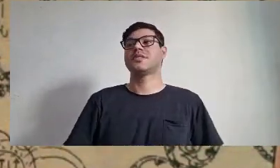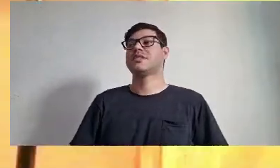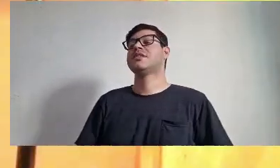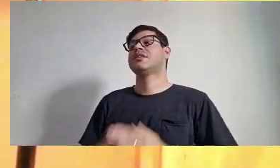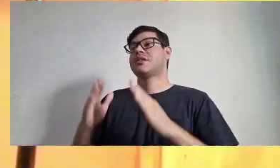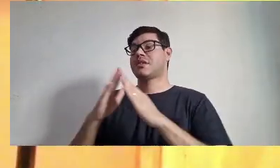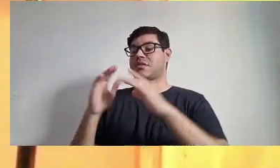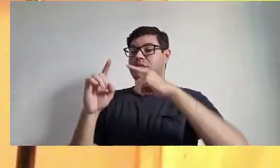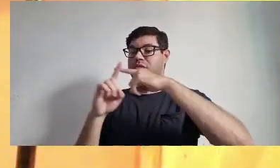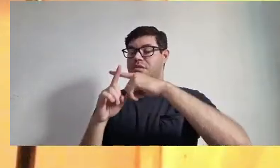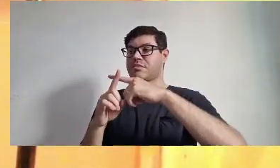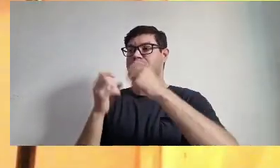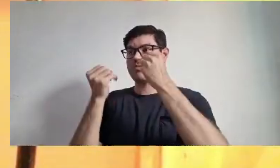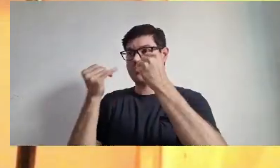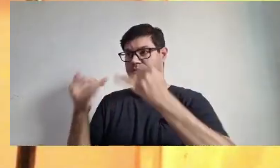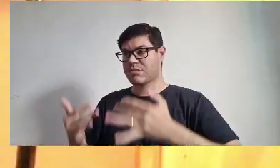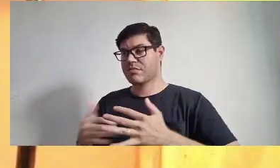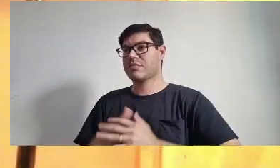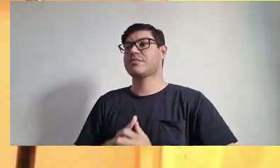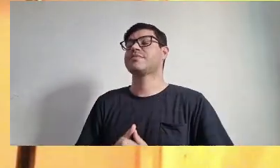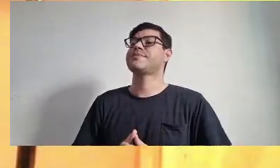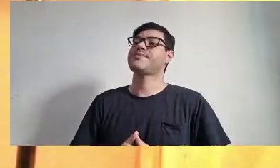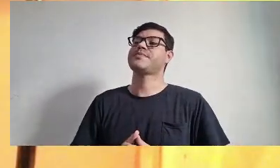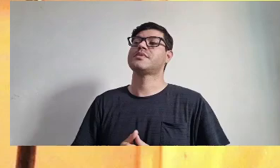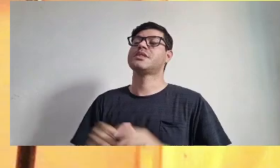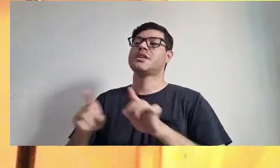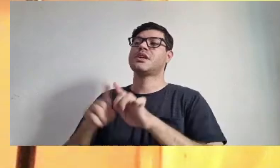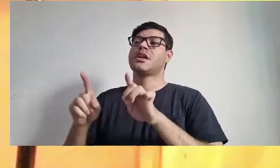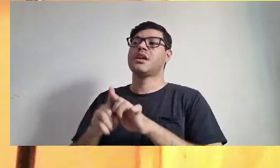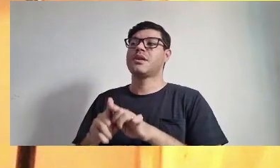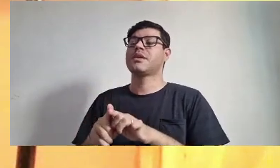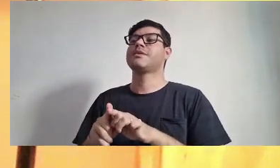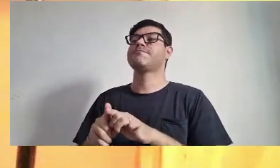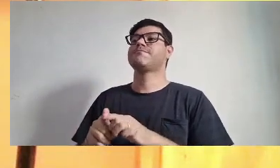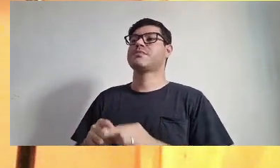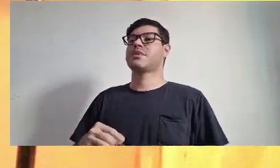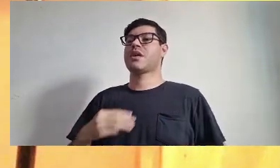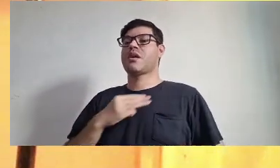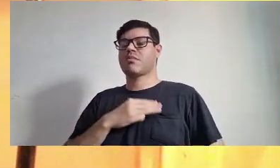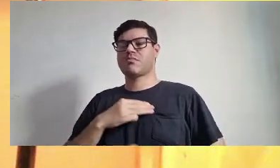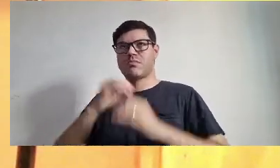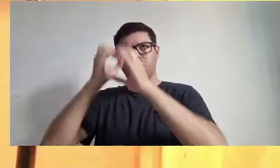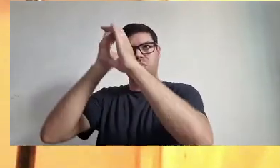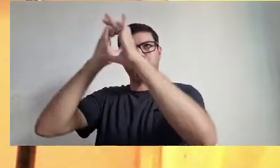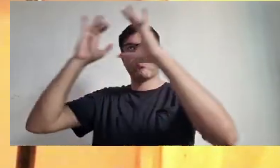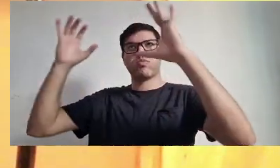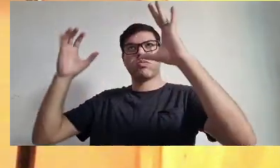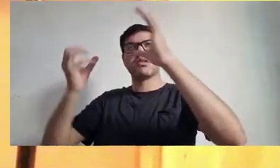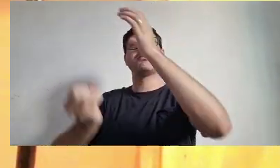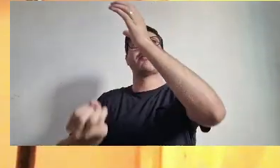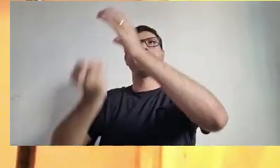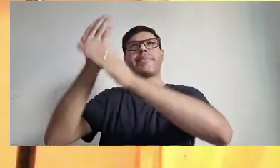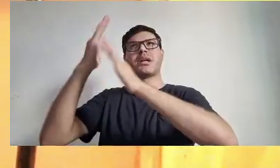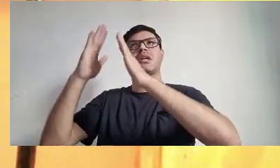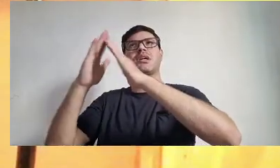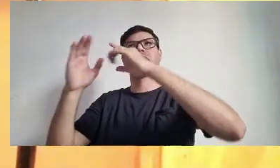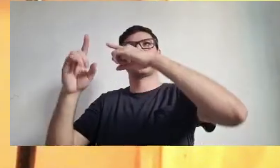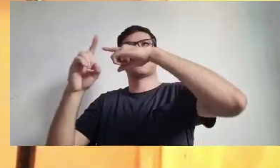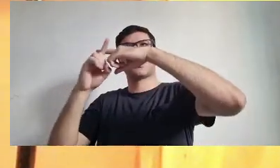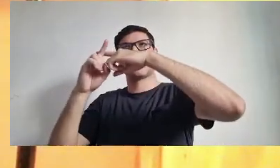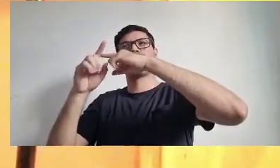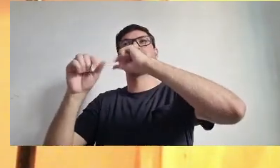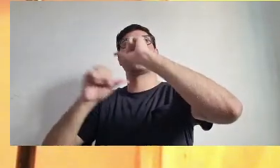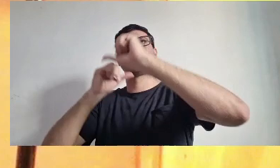igreja. Nós falamos da missionária, que uma visão daí surgiu a igreja do Evangelho